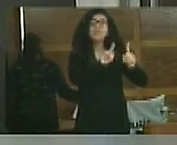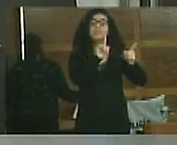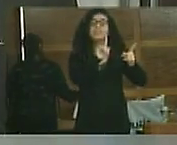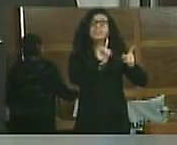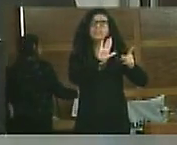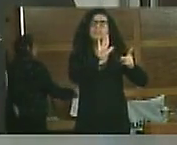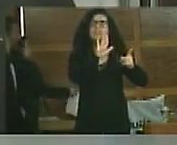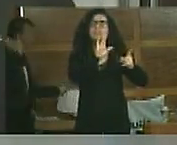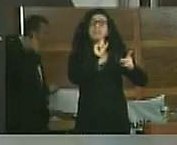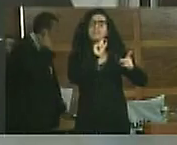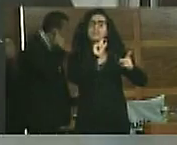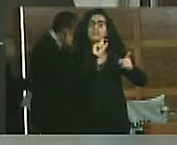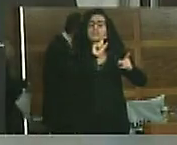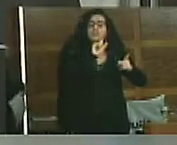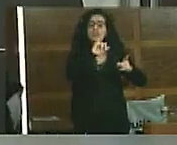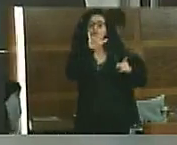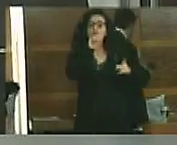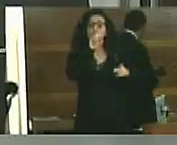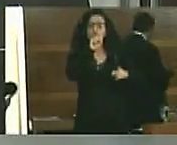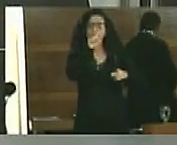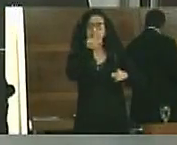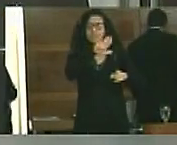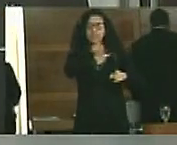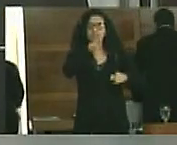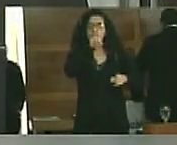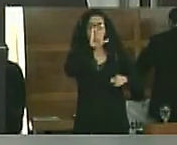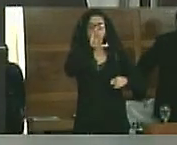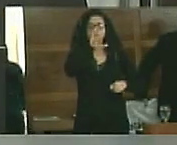quem? José Dirceu foi um.